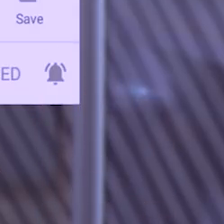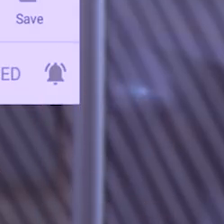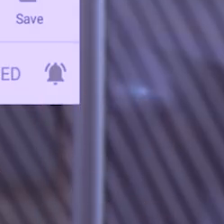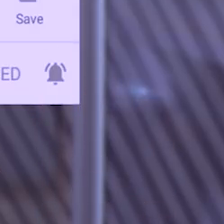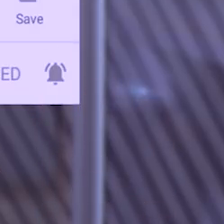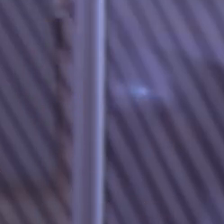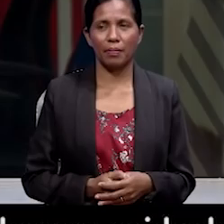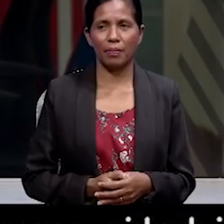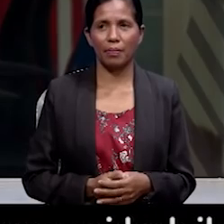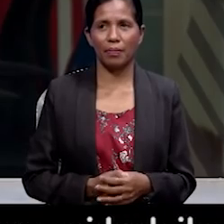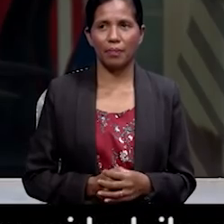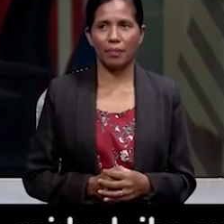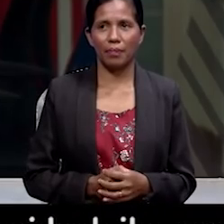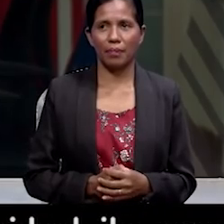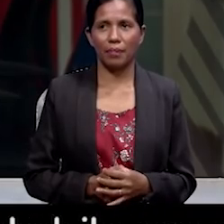more information.